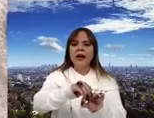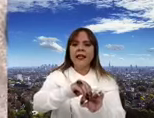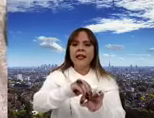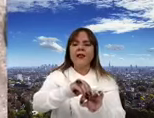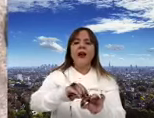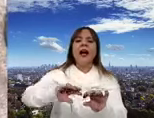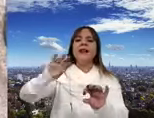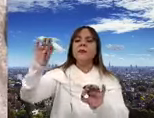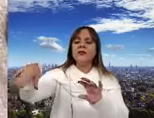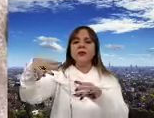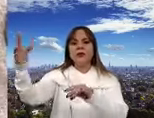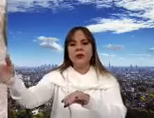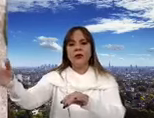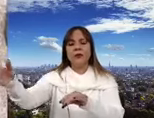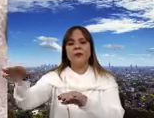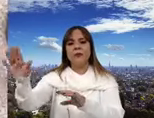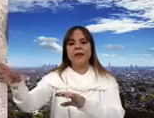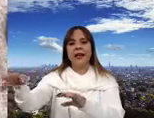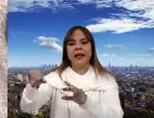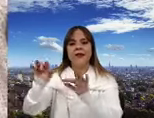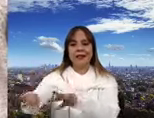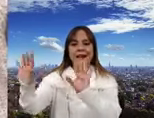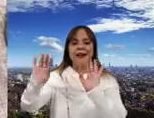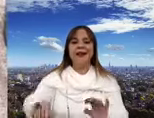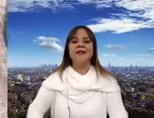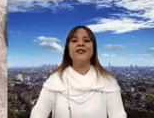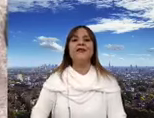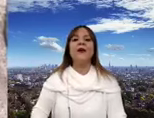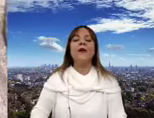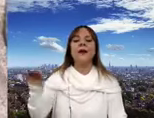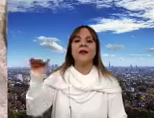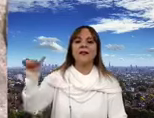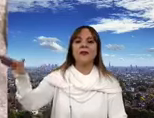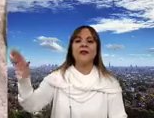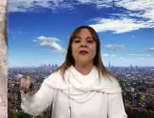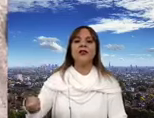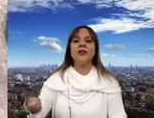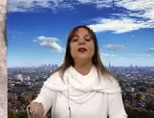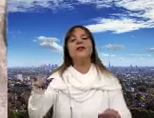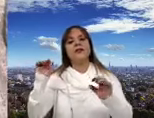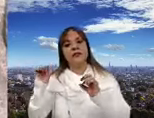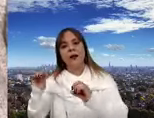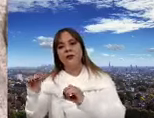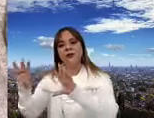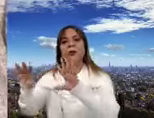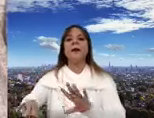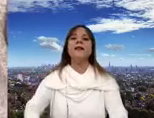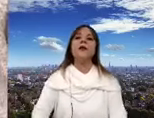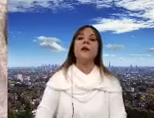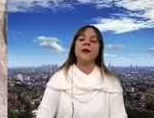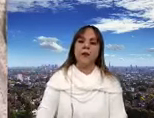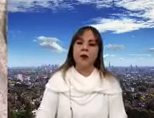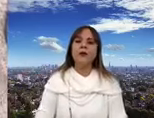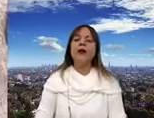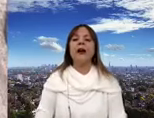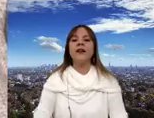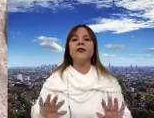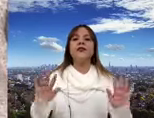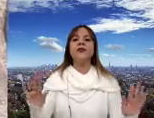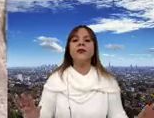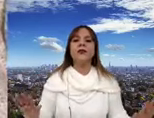Aí depois, quando puder, né, fazer lá, efetivar a compra na segunda-feira, dia 8, vocês vão lá, completa a compra, tá bom? Aí volta tudo